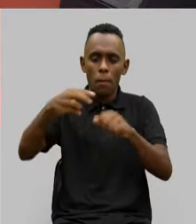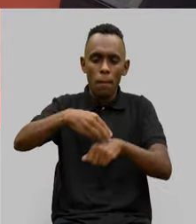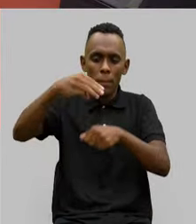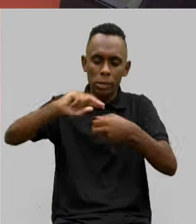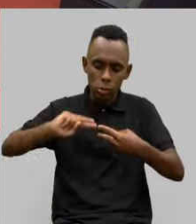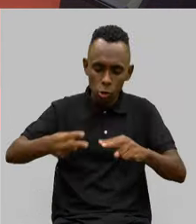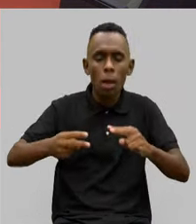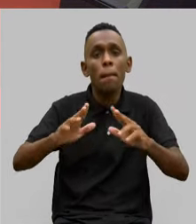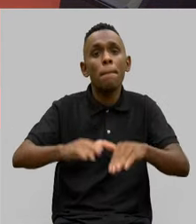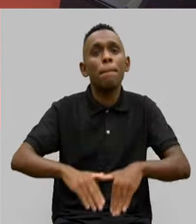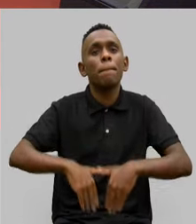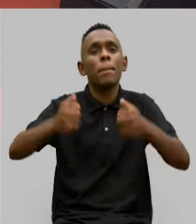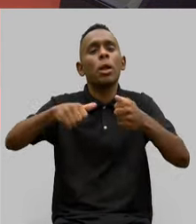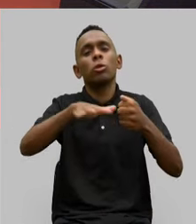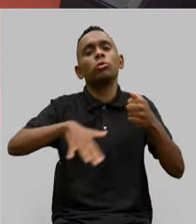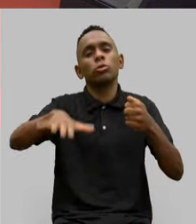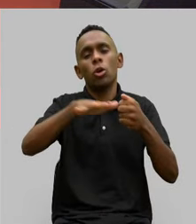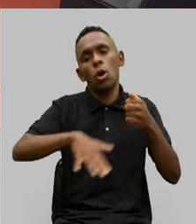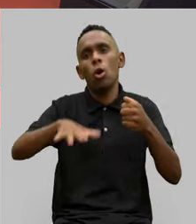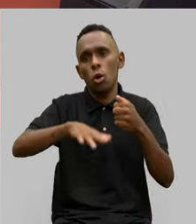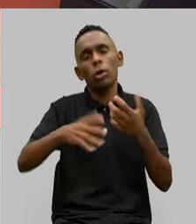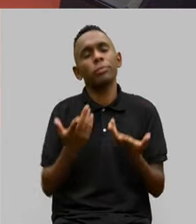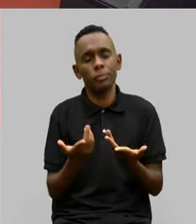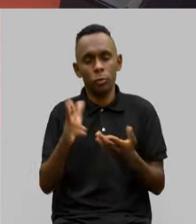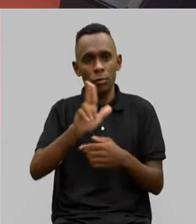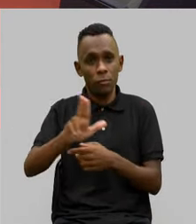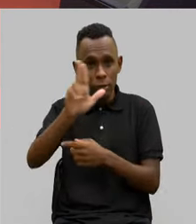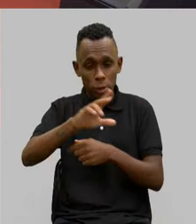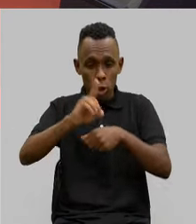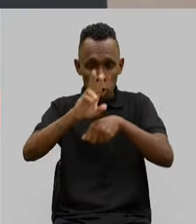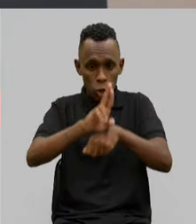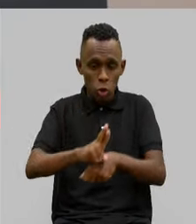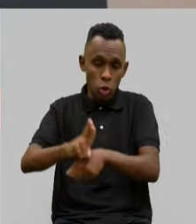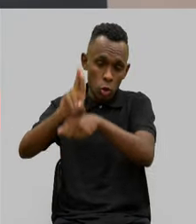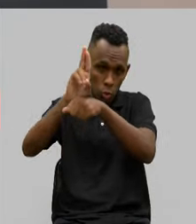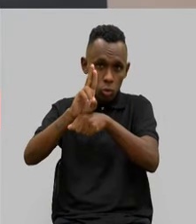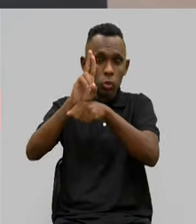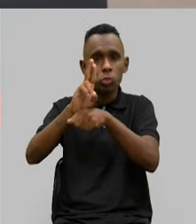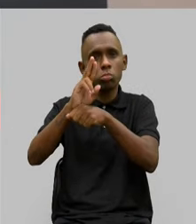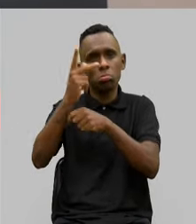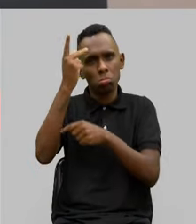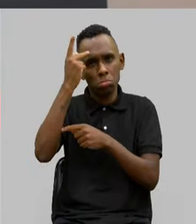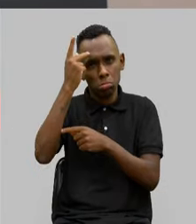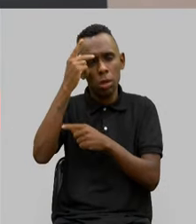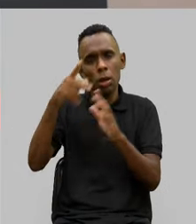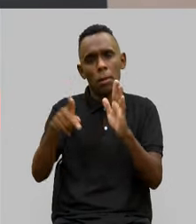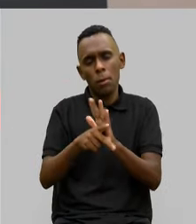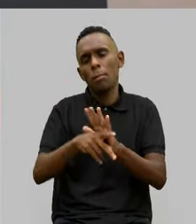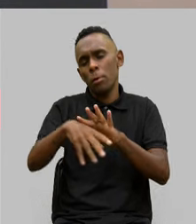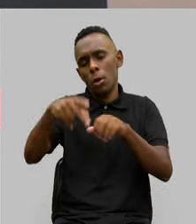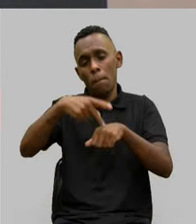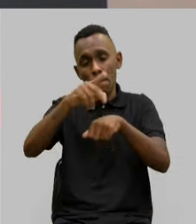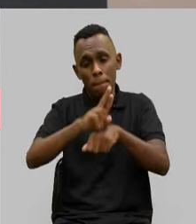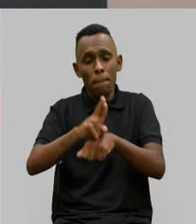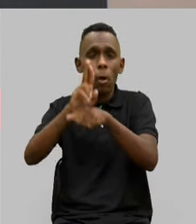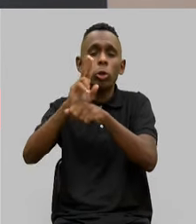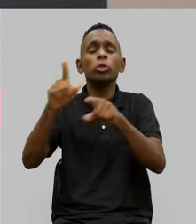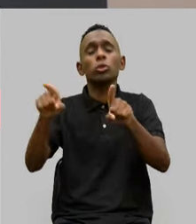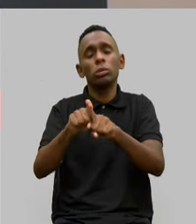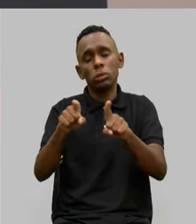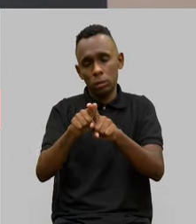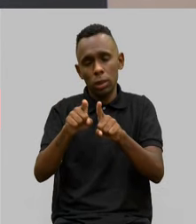melhoramento pela UFV Doutor pela USP e pós-doutor pela University of Florida